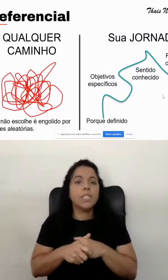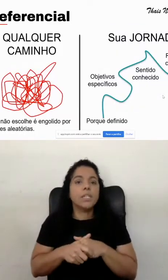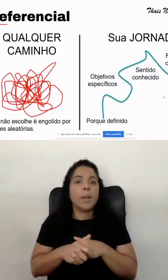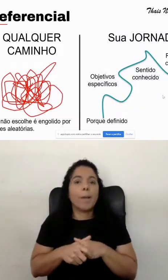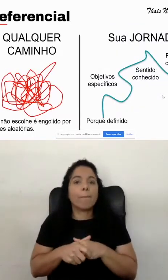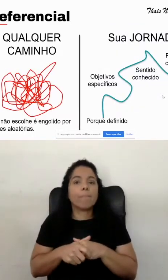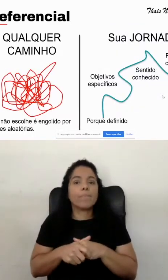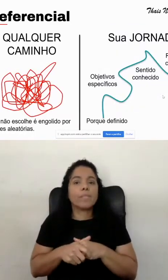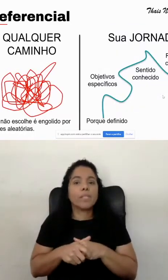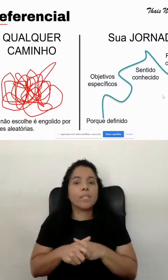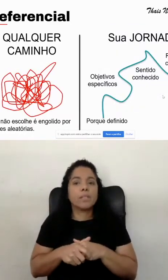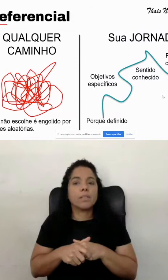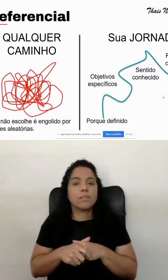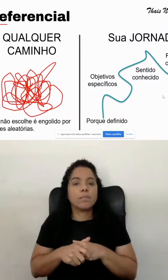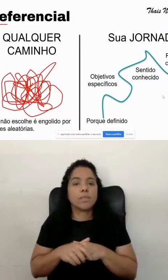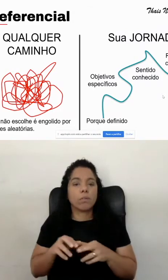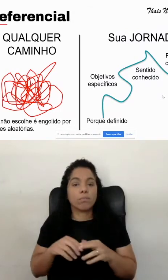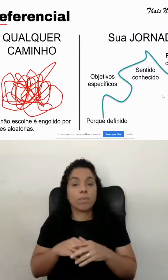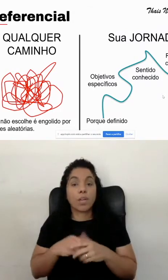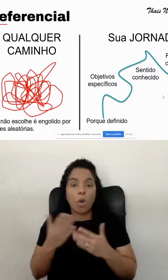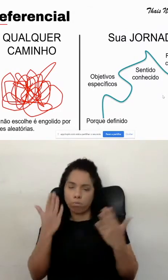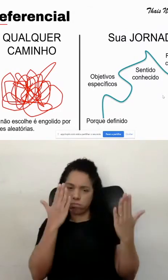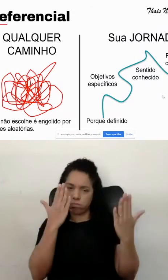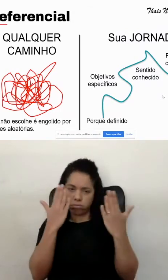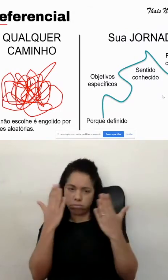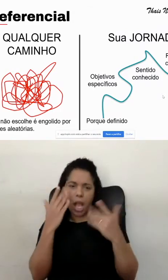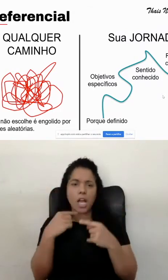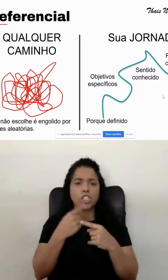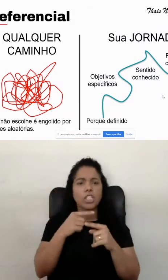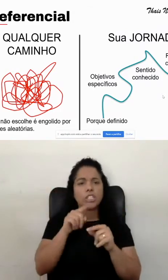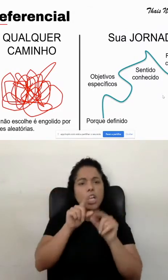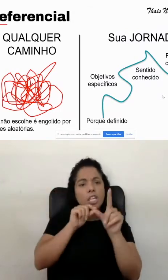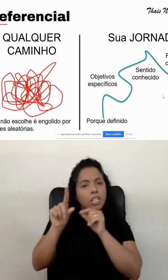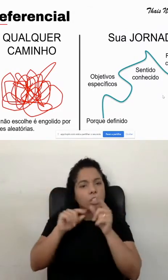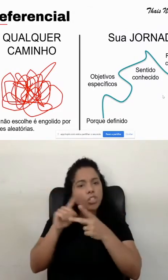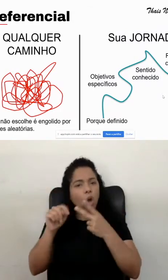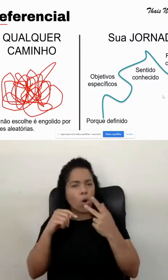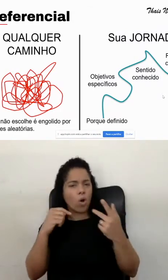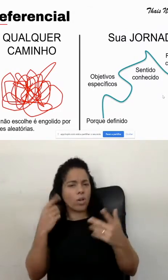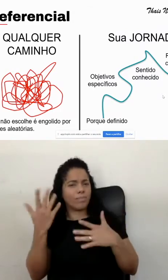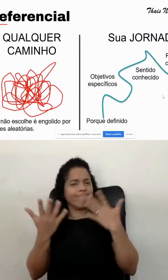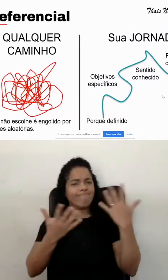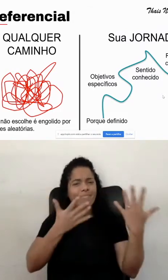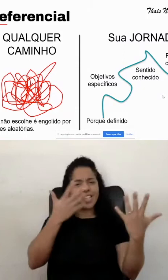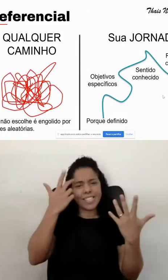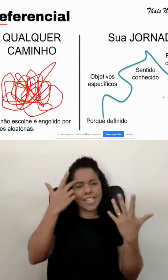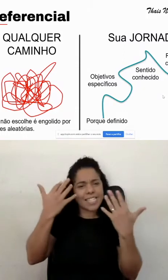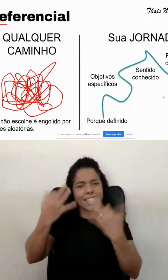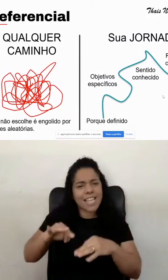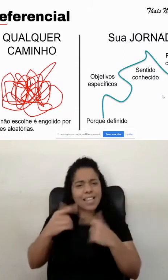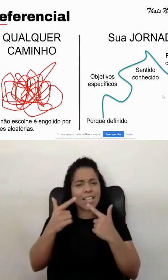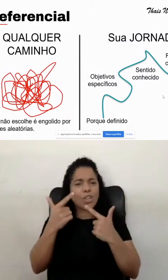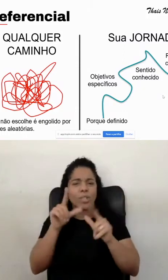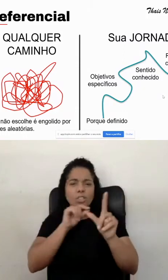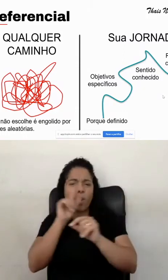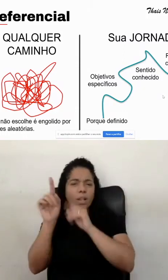Então, eu comparei aí, quando a gente fica lá fazendo escolhas aleatórias, não está consciente do que a gente está escolhendo, né? A gente